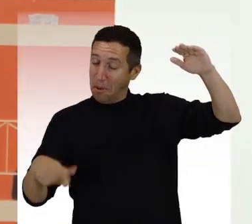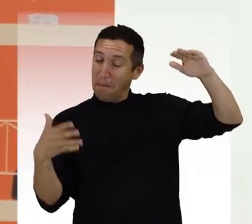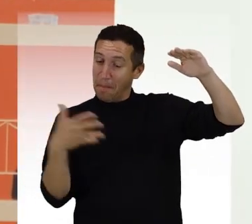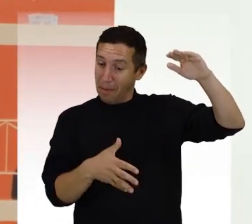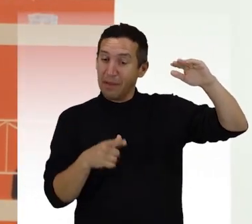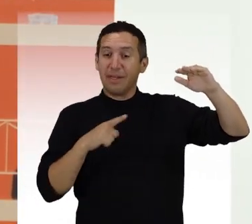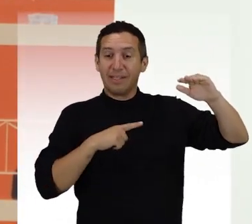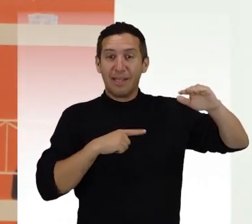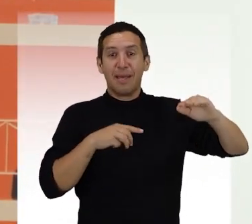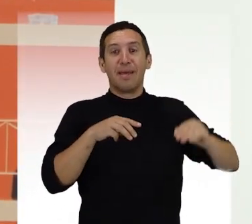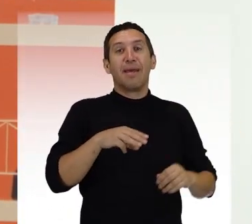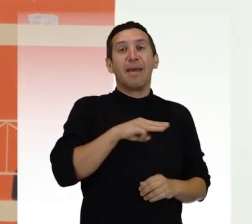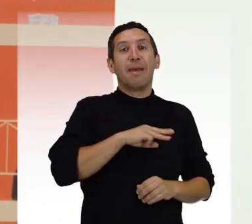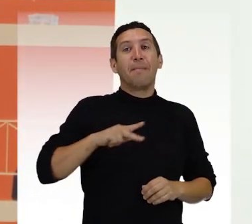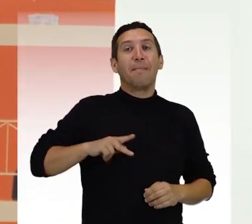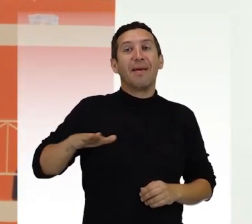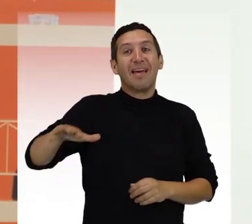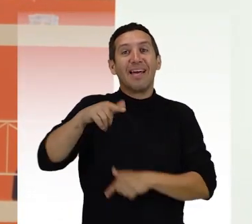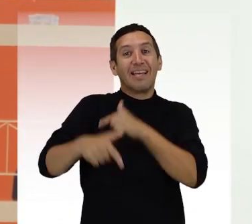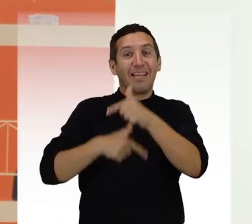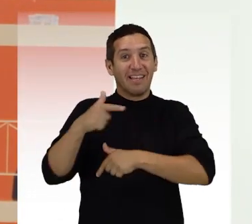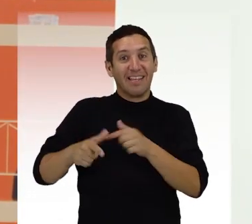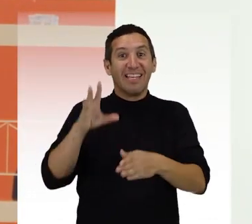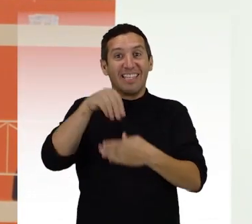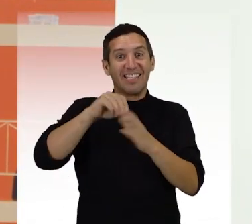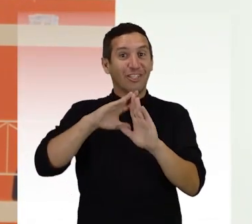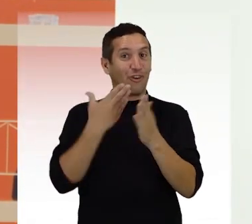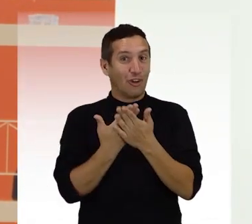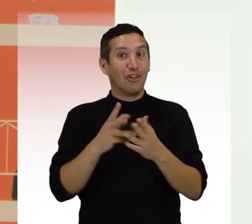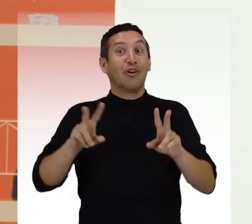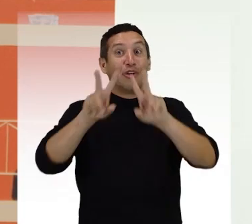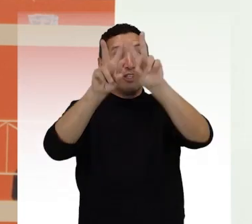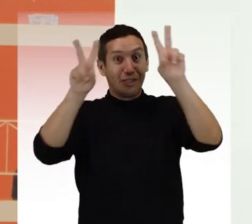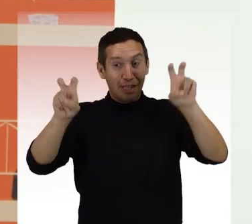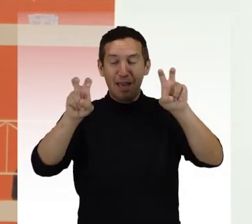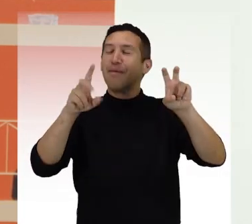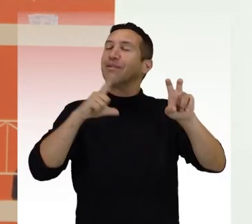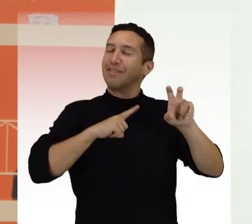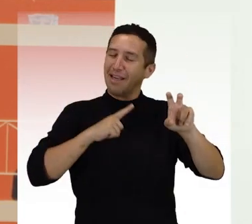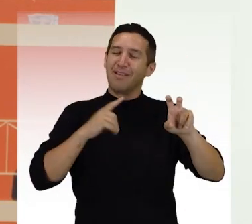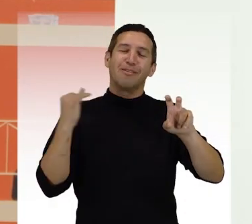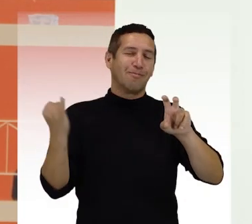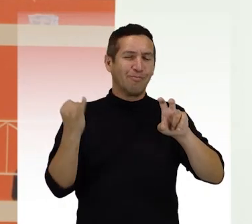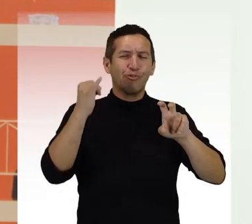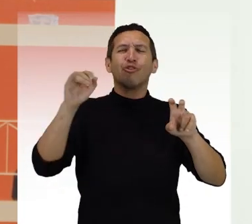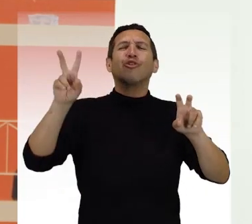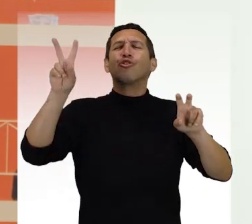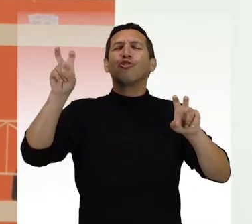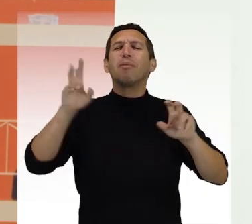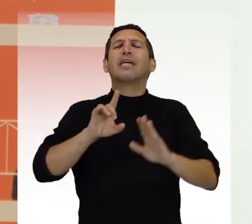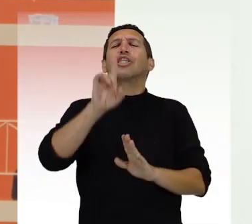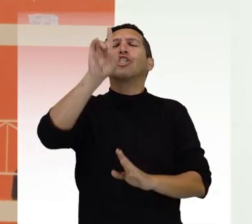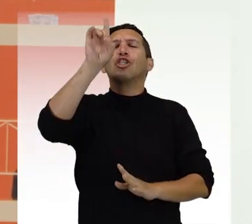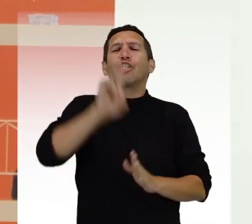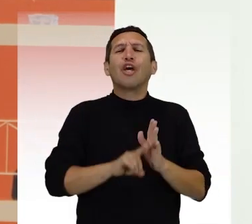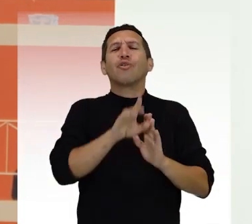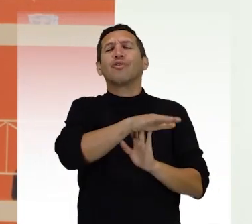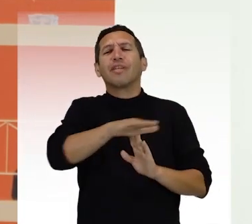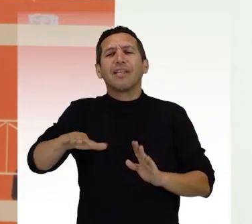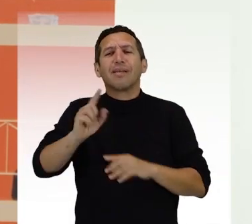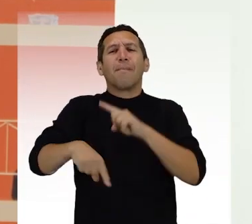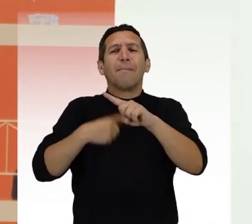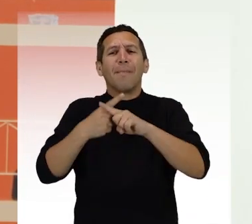o caso do Prêmio MPT na Escola, que desde 2015 aborda de forma acolhedora a temática dos direitos